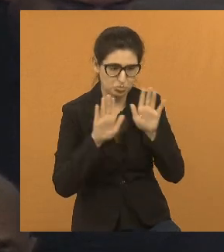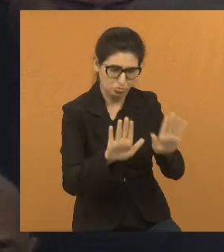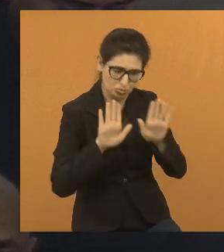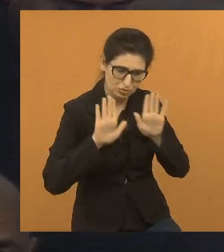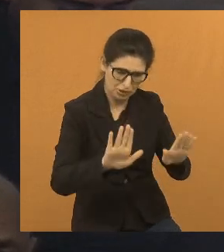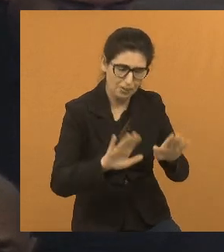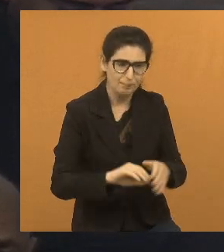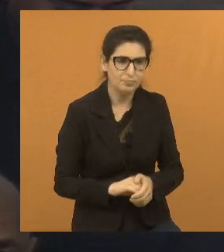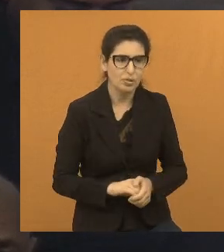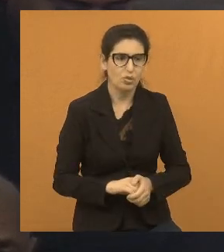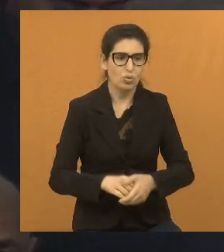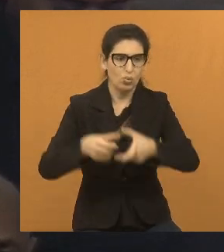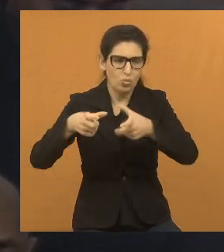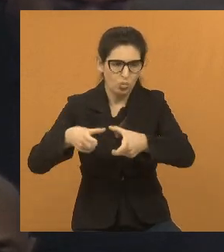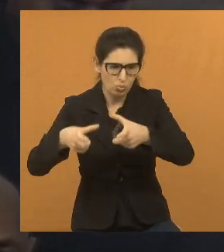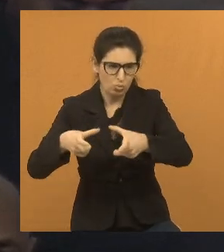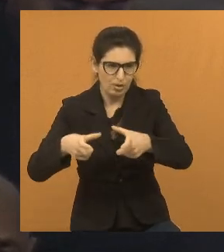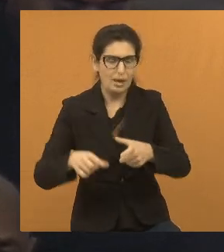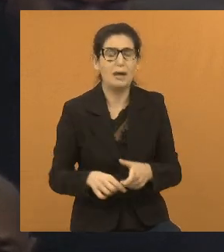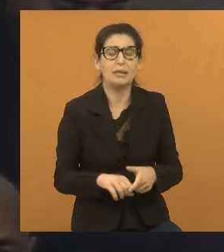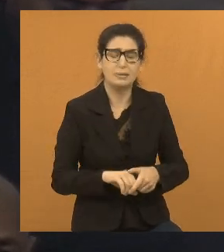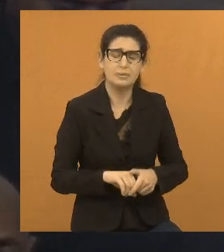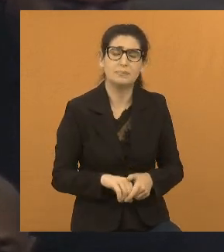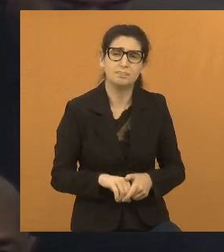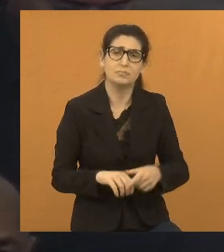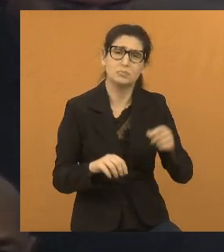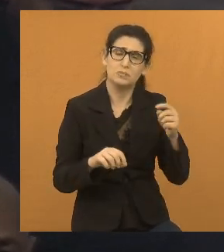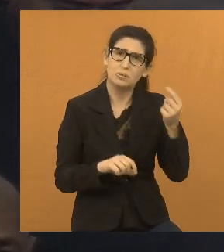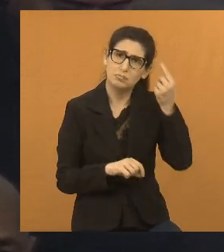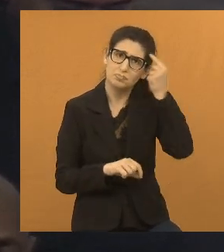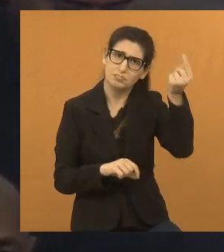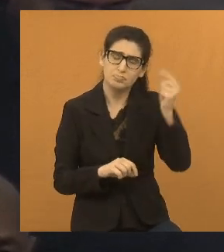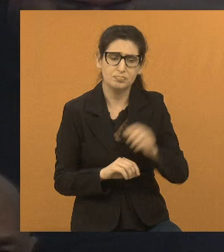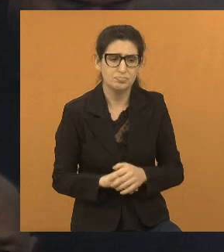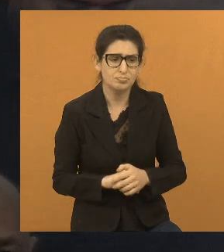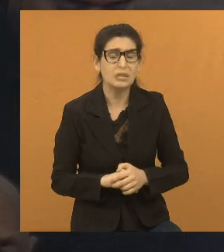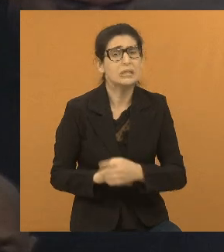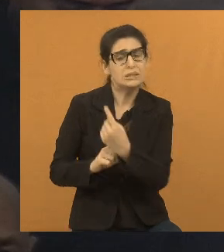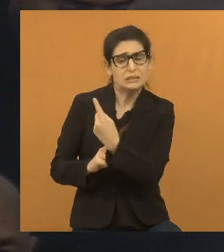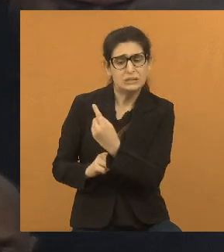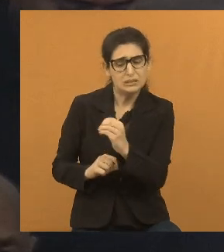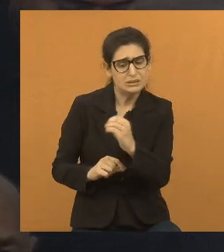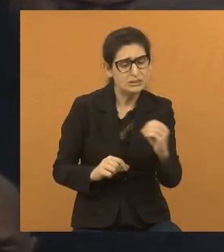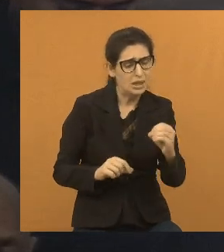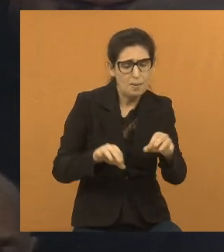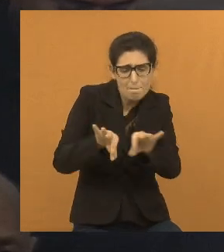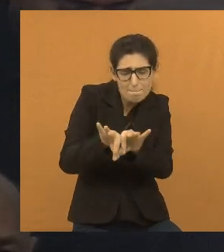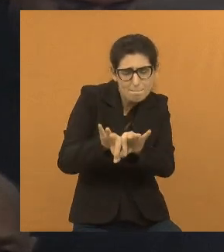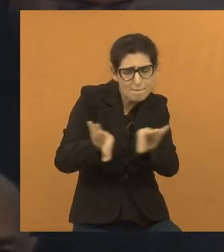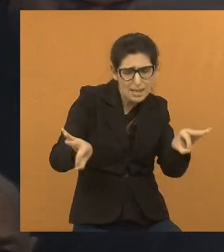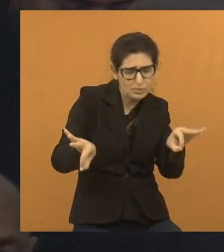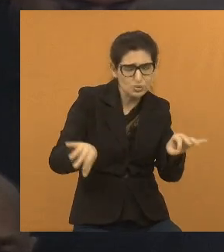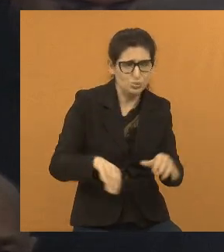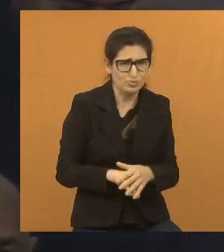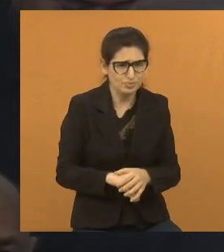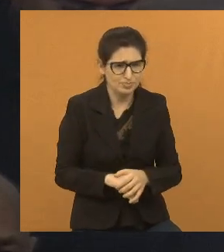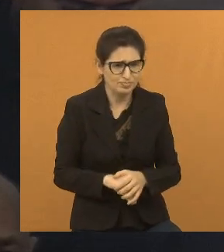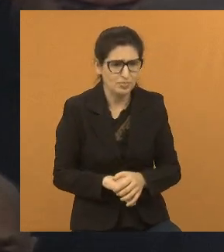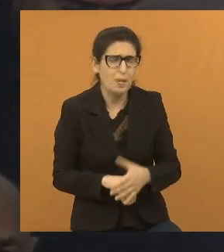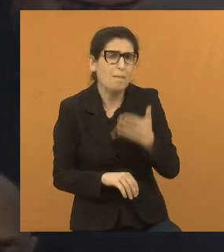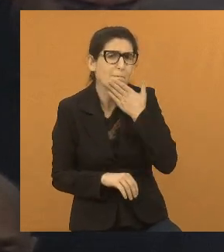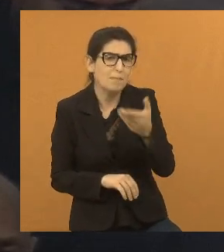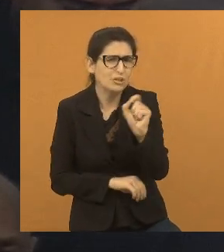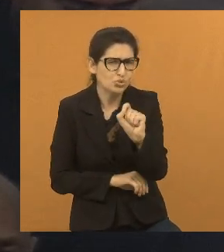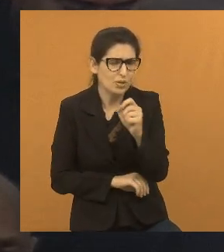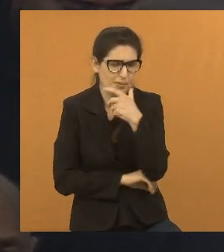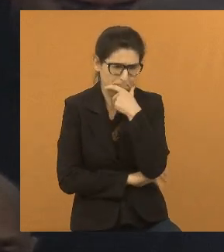permanente, elas seguirão numa faixa sugerida ali, uma faixa única de 100 metros, né? E a solicitação que eu faço